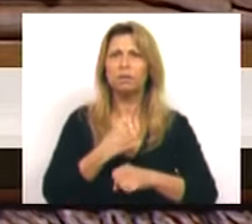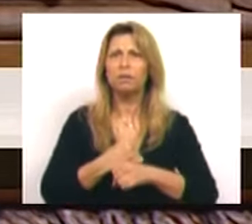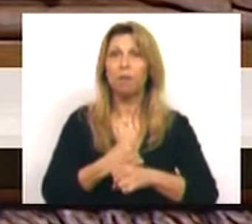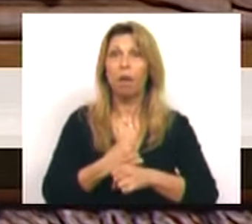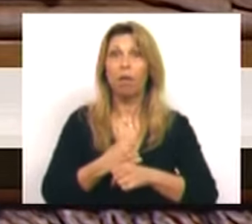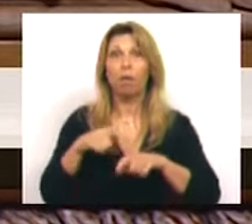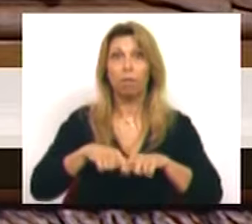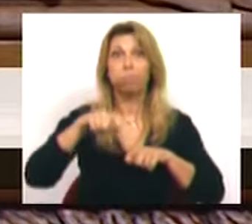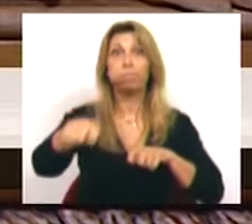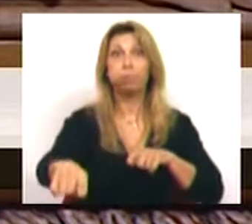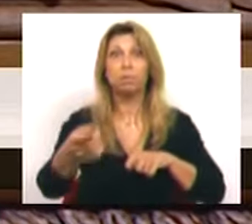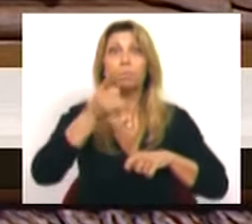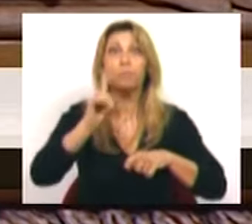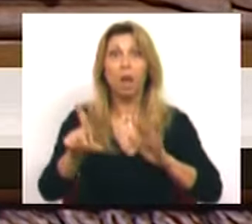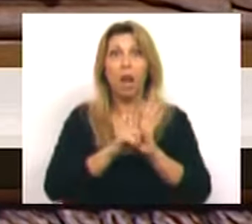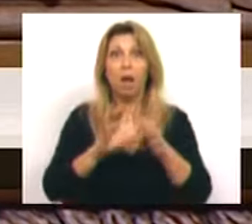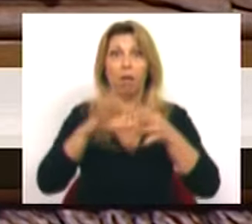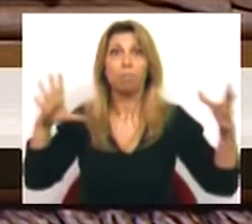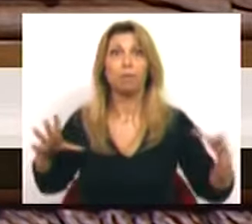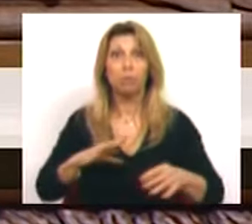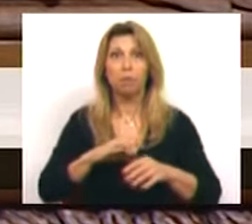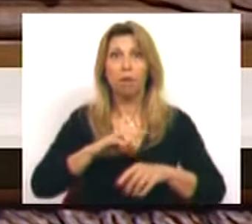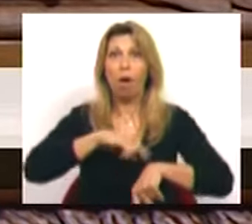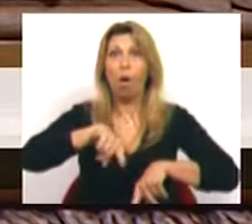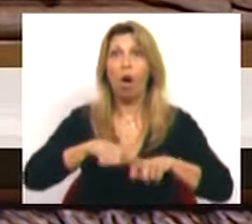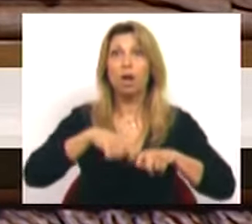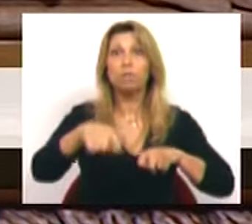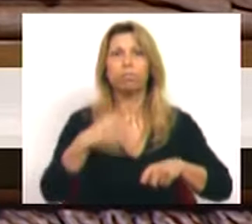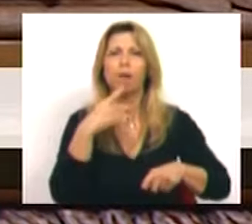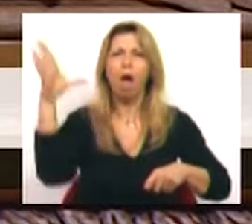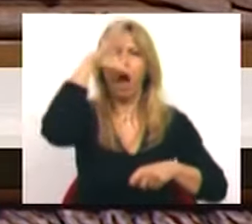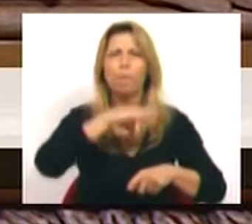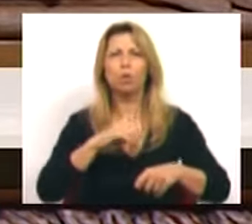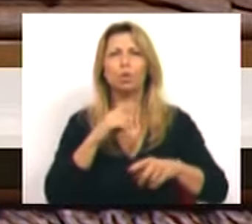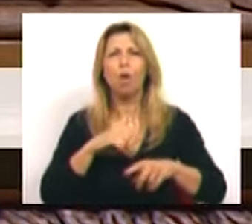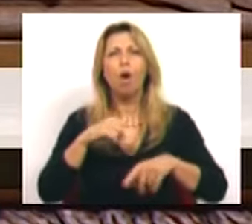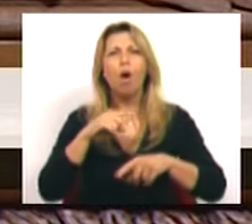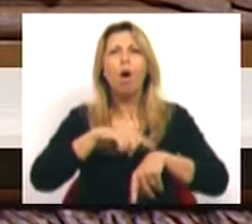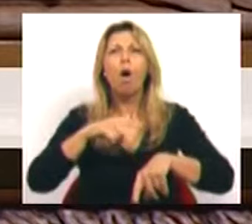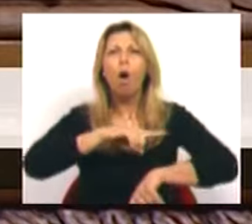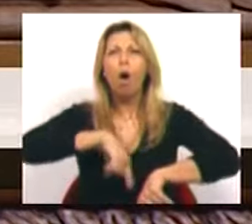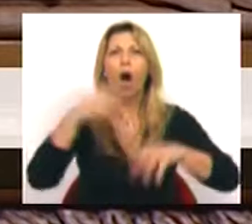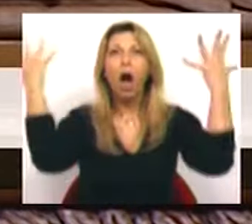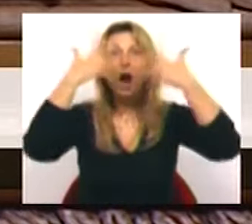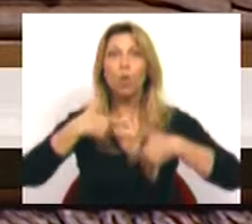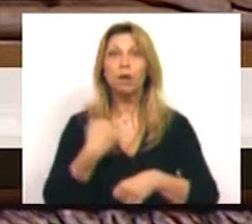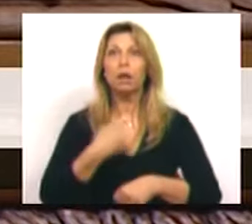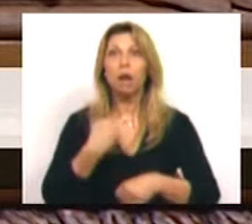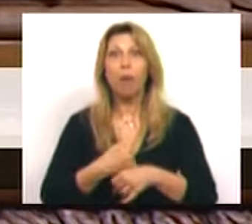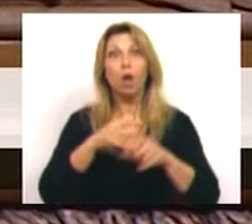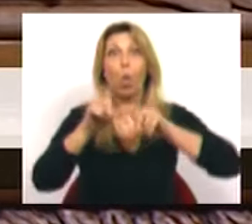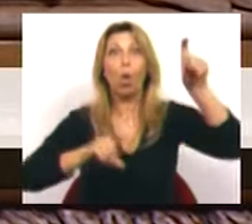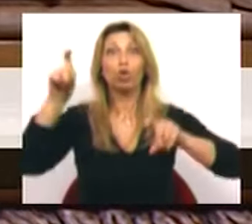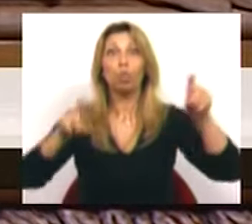ilegal dos horários, o abuso da laboração contínua, do trabalho noturno e por turnos, os horários concentrados,